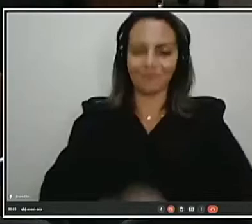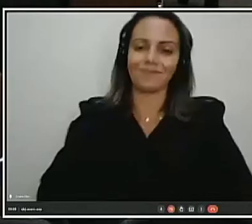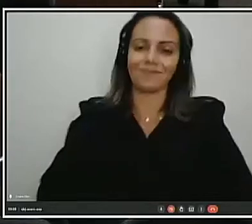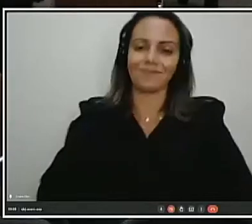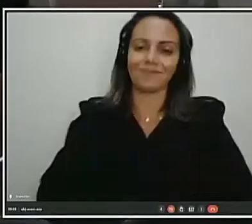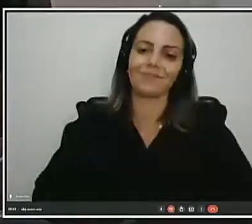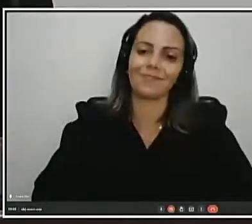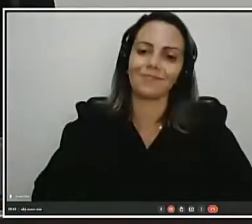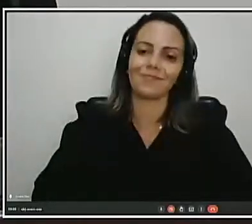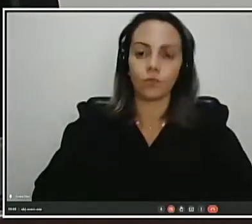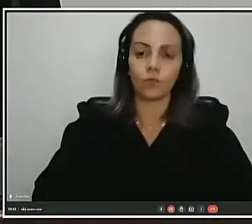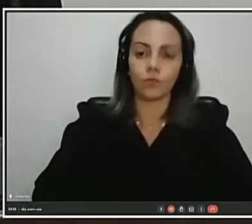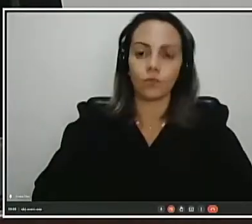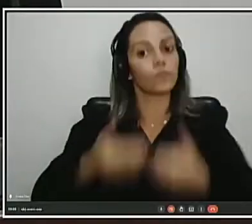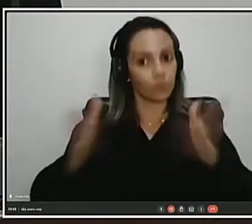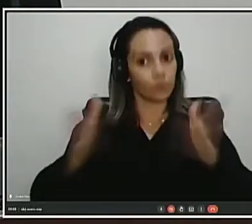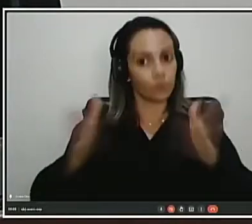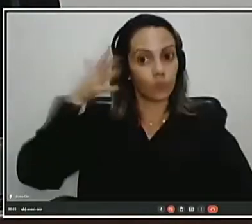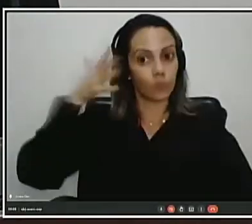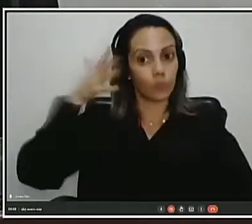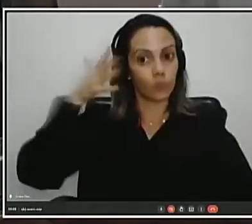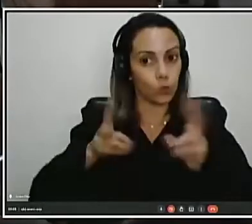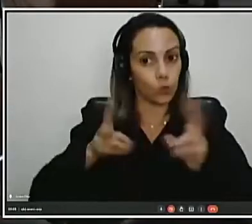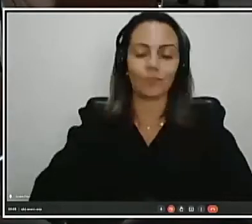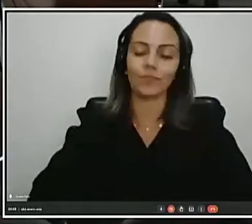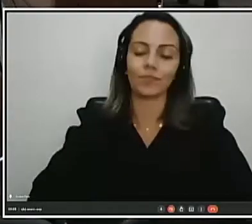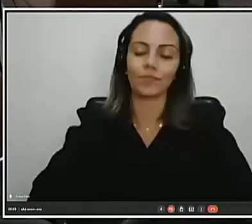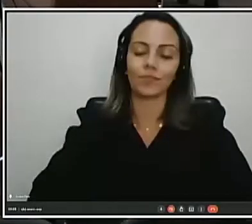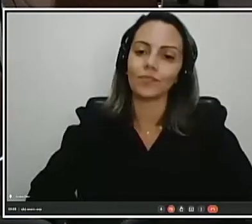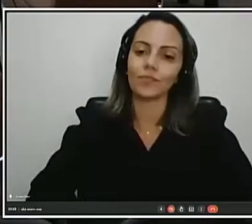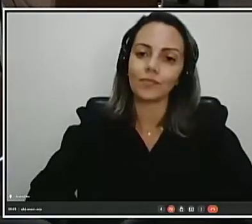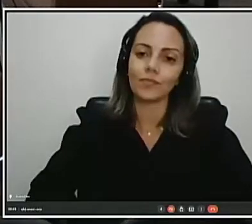A palavra está em aberto.